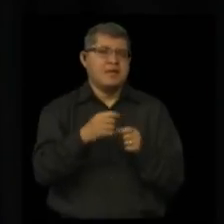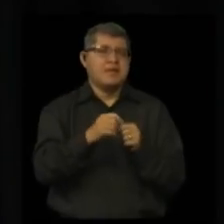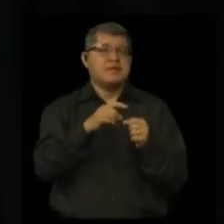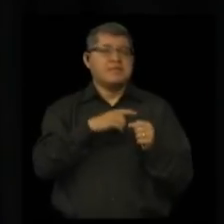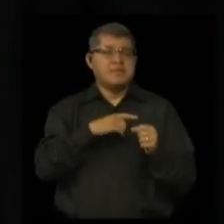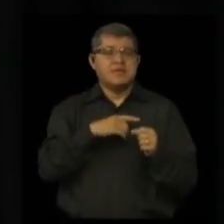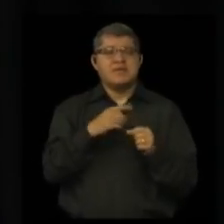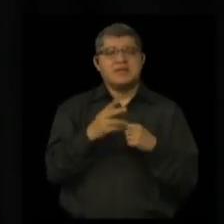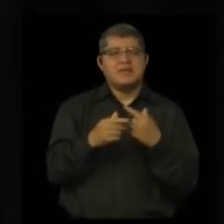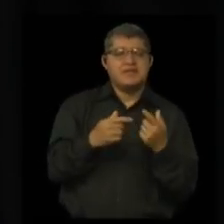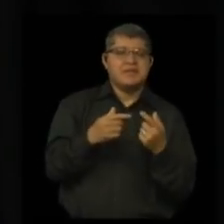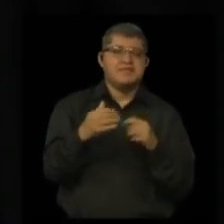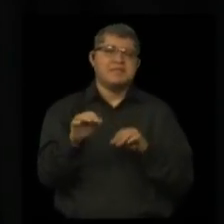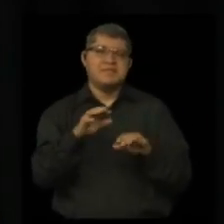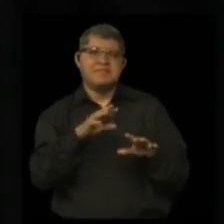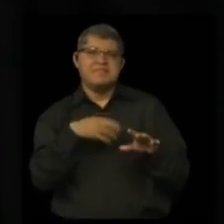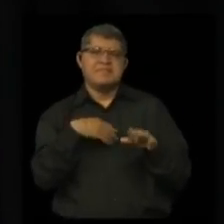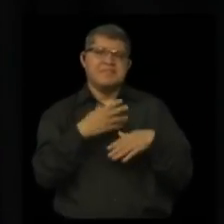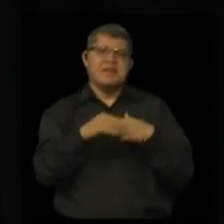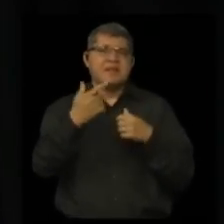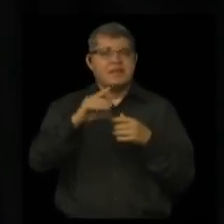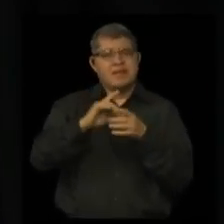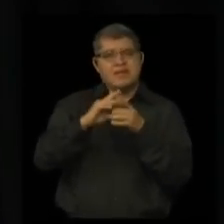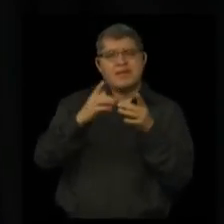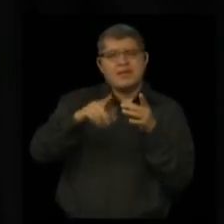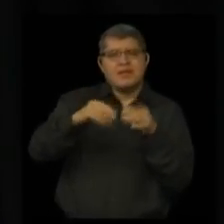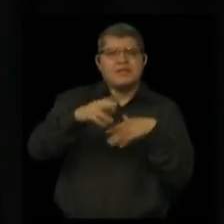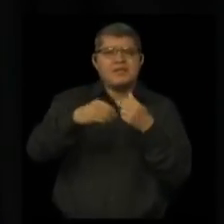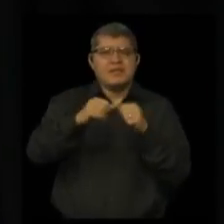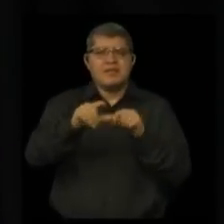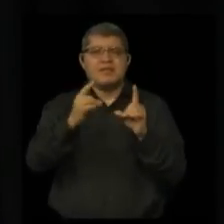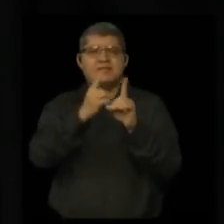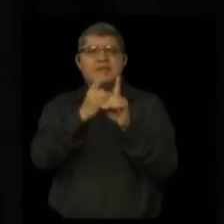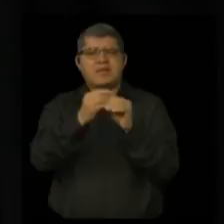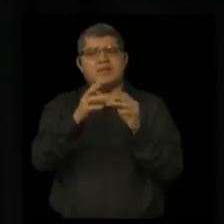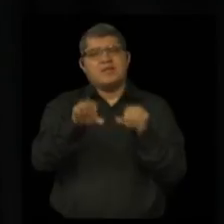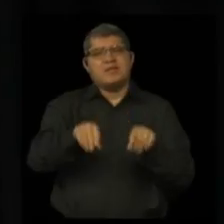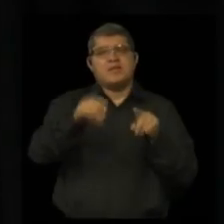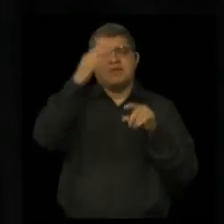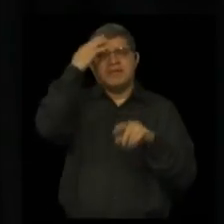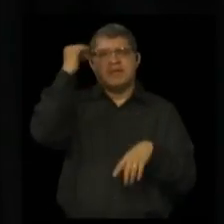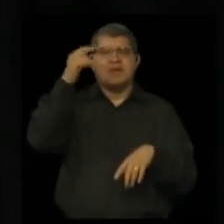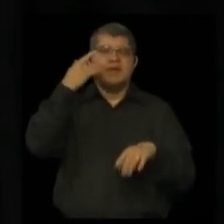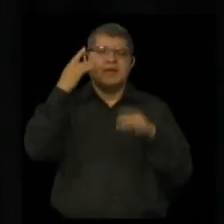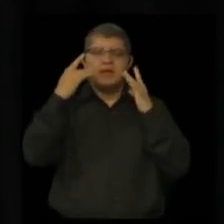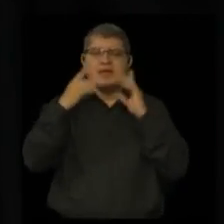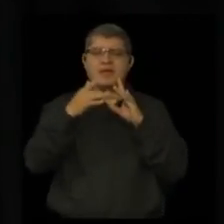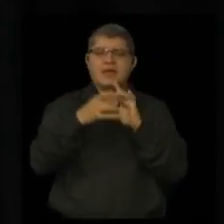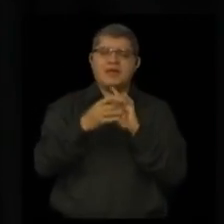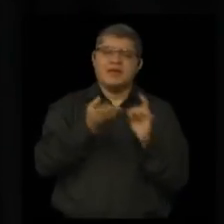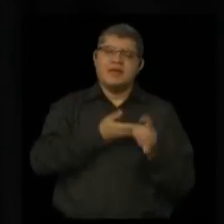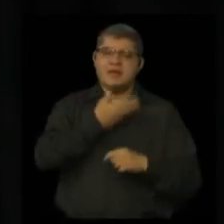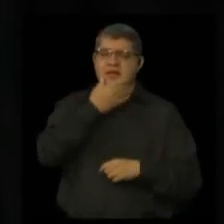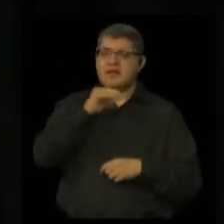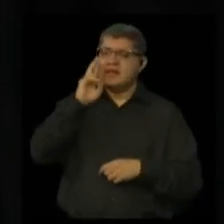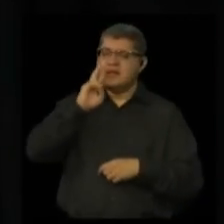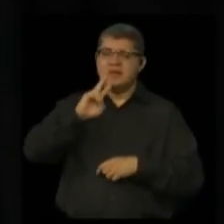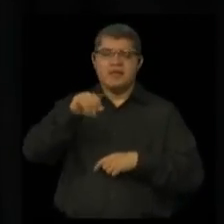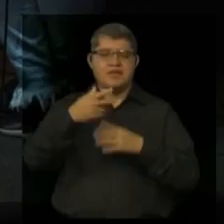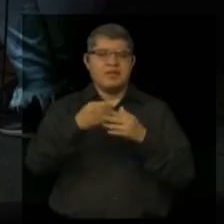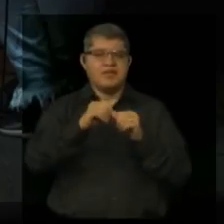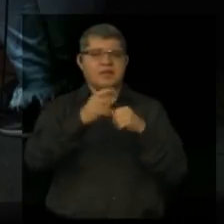ter me possibilitado, né, esse encontro com tantos parceiros queridos. Vamos dar